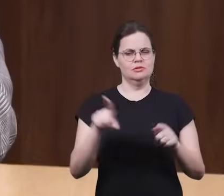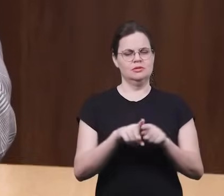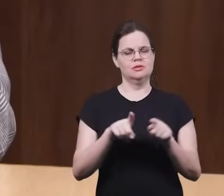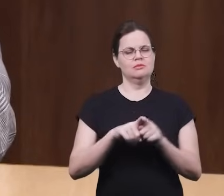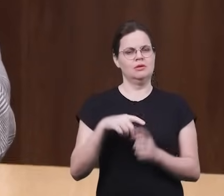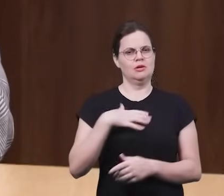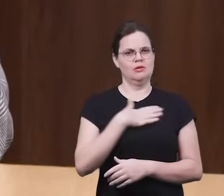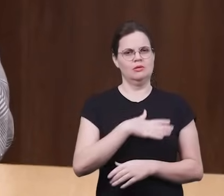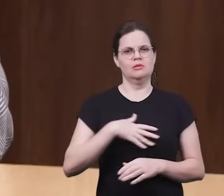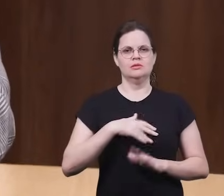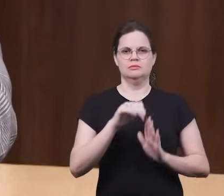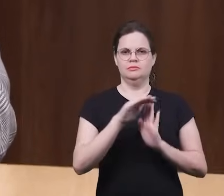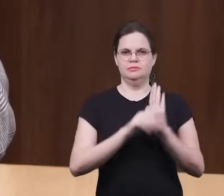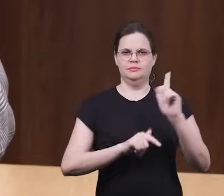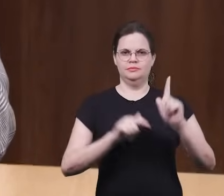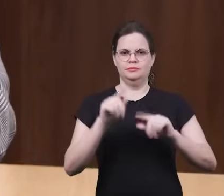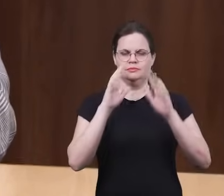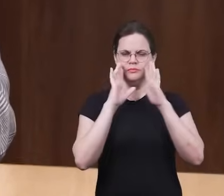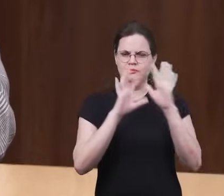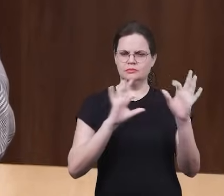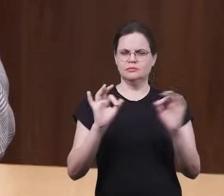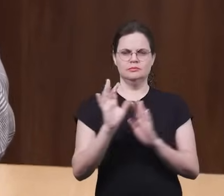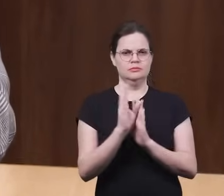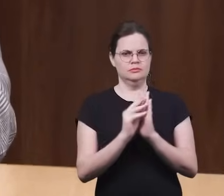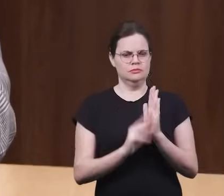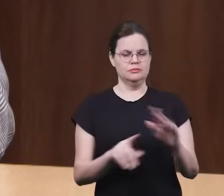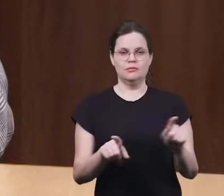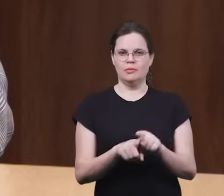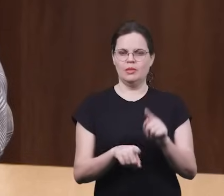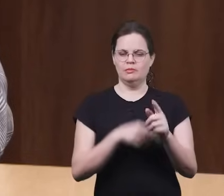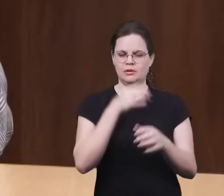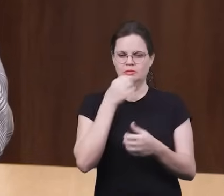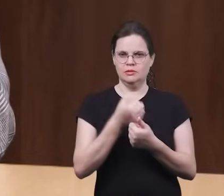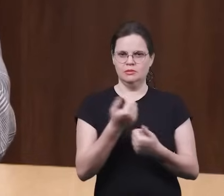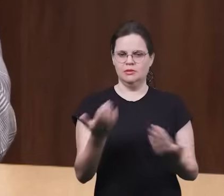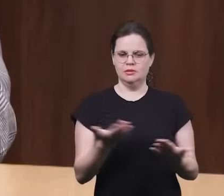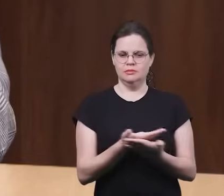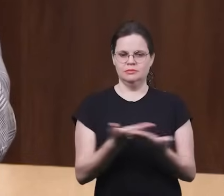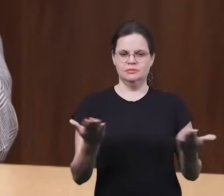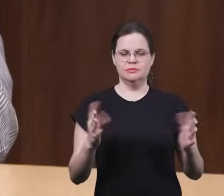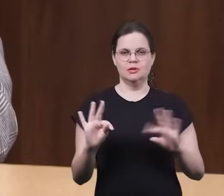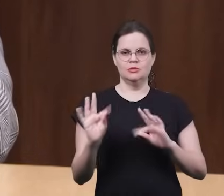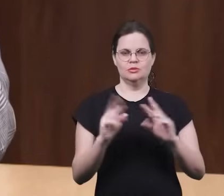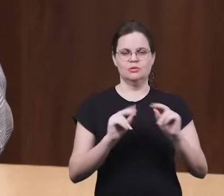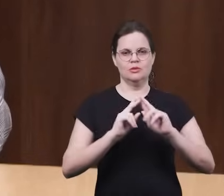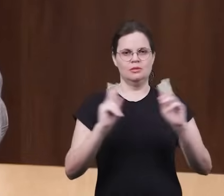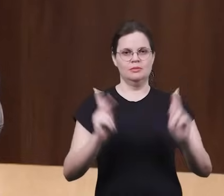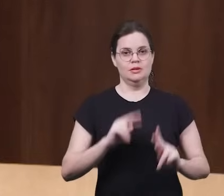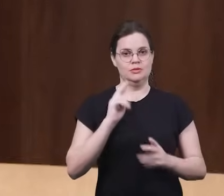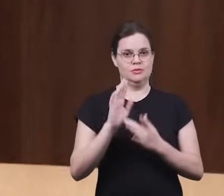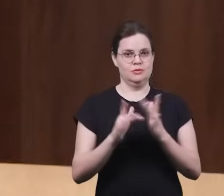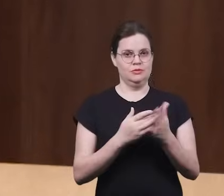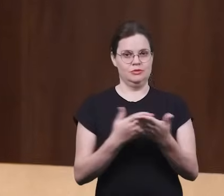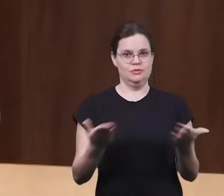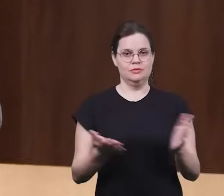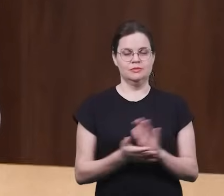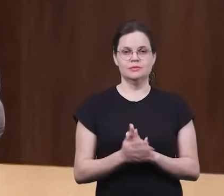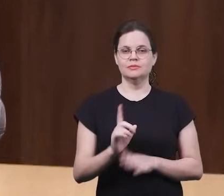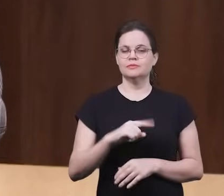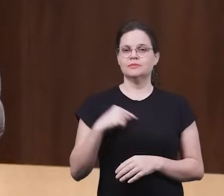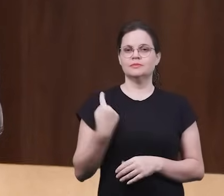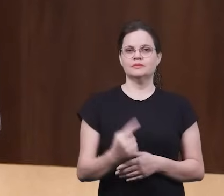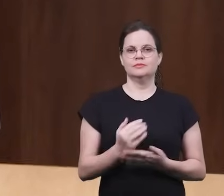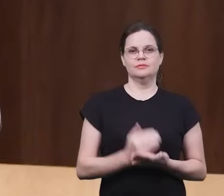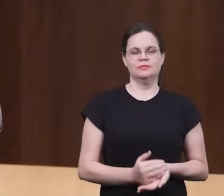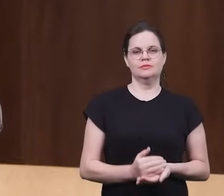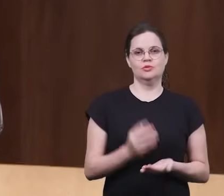os nossos programas, também fazem as suas contribuições. A todos a paz do Senhor. Nós estamos